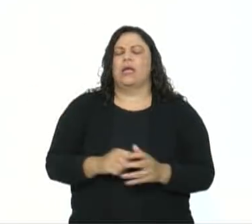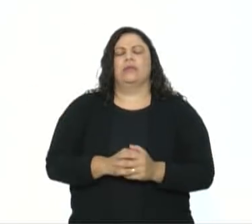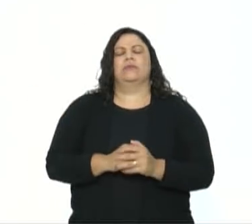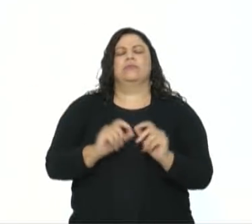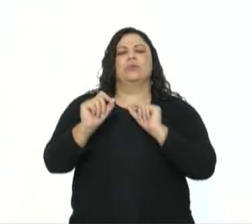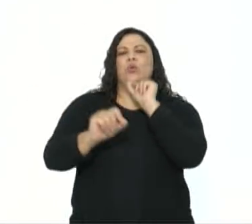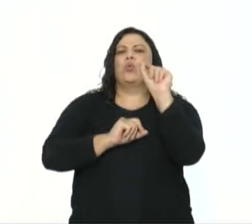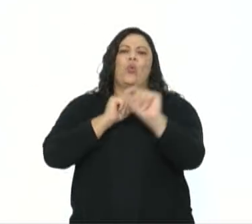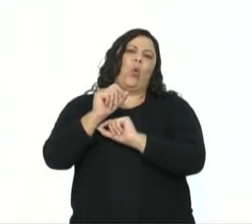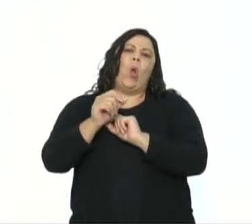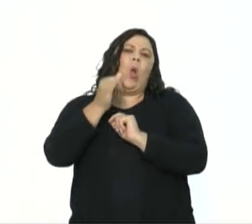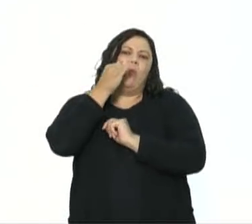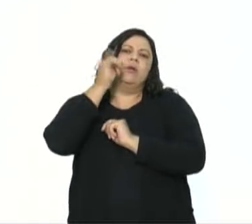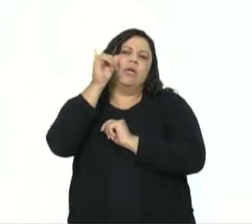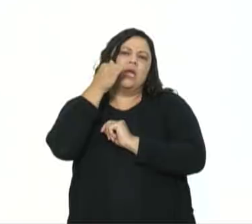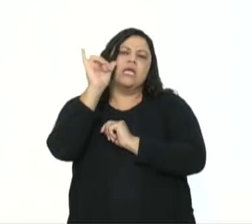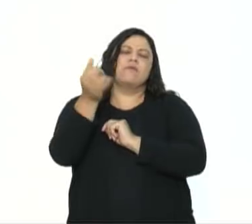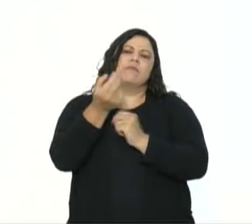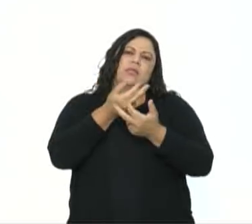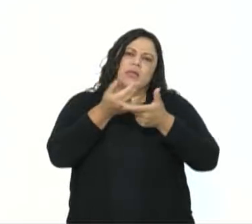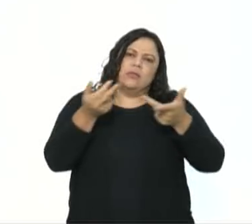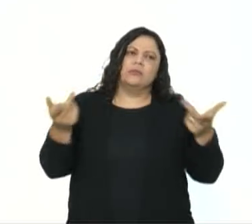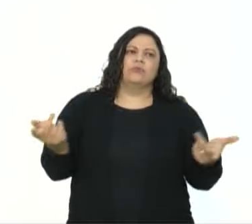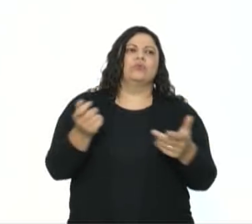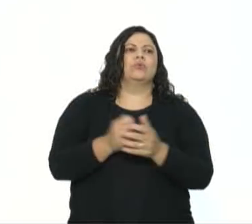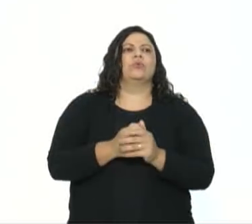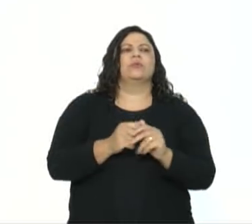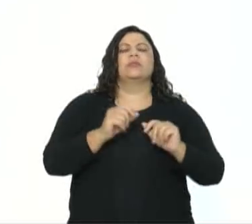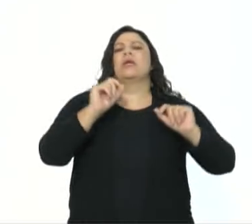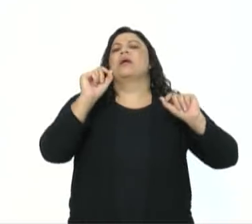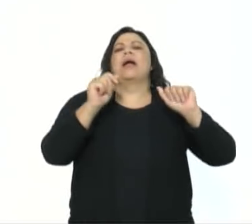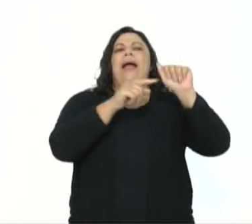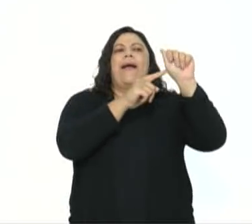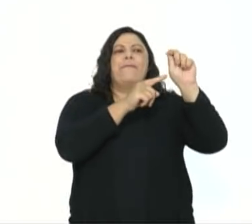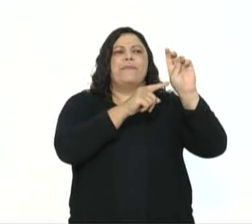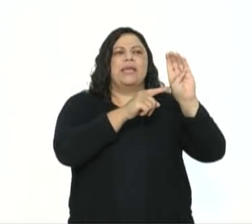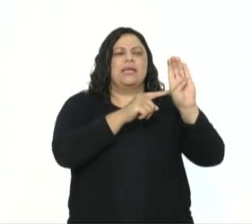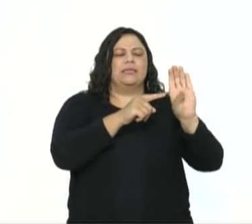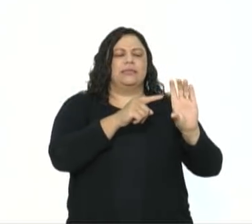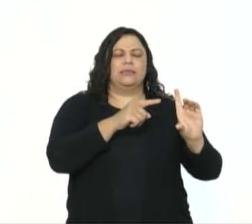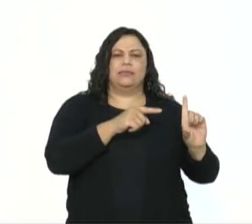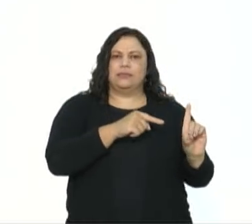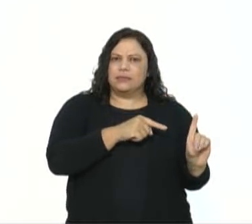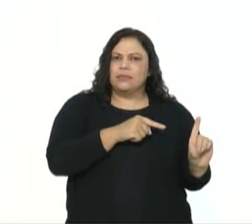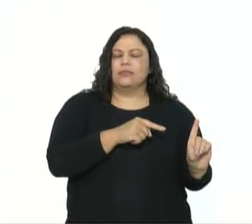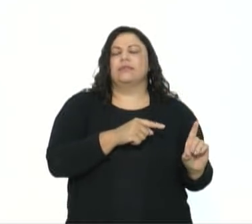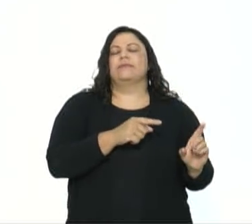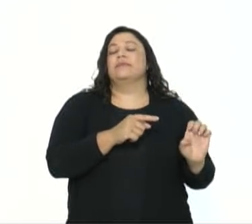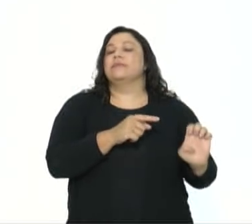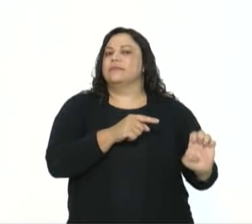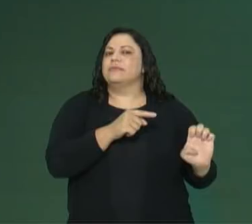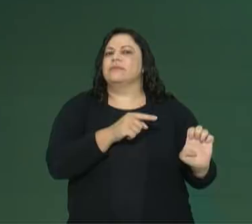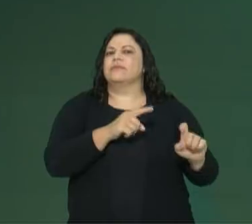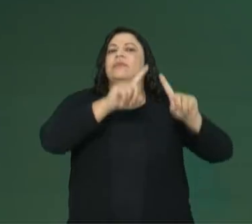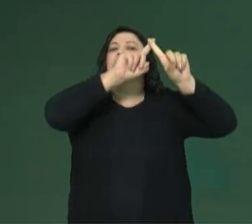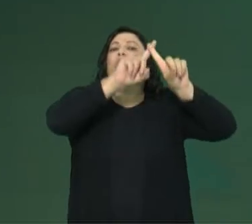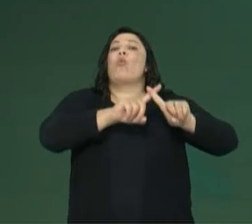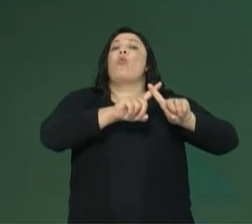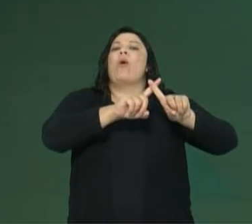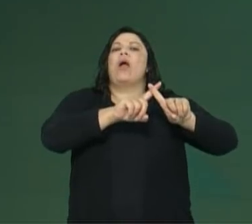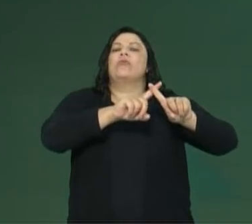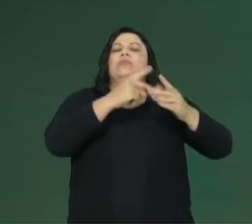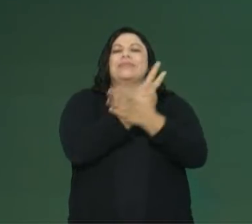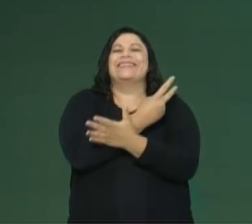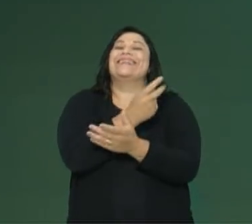prevenção simples. Marque a única alternativa que não indica uma boa maneira. Quando pensamos em